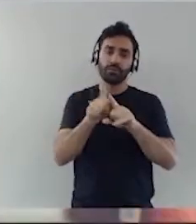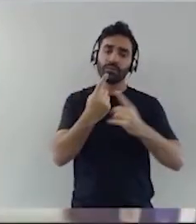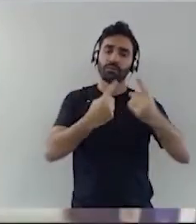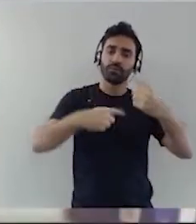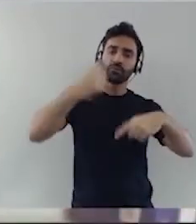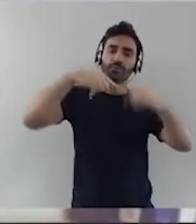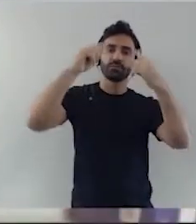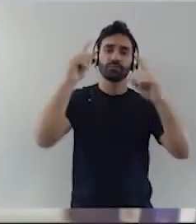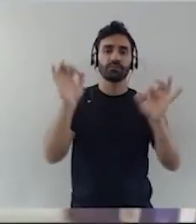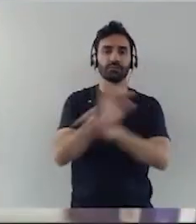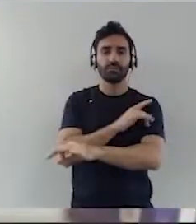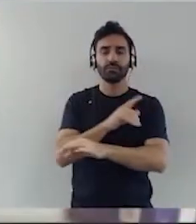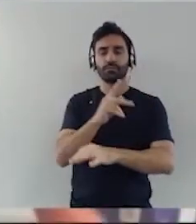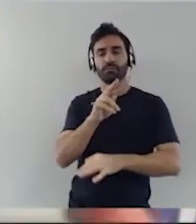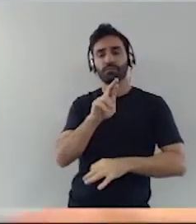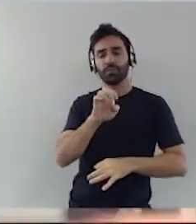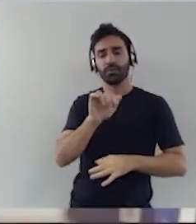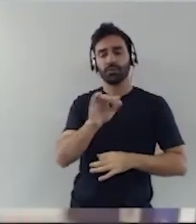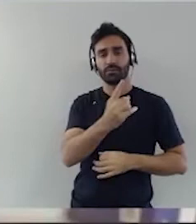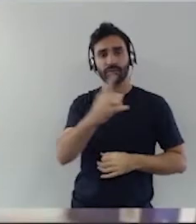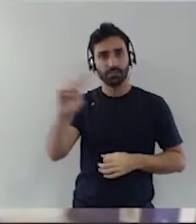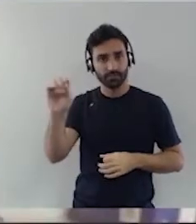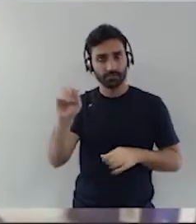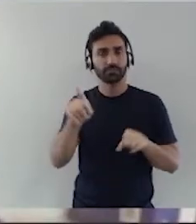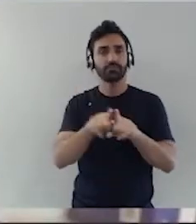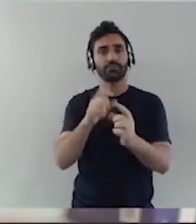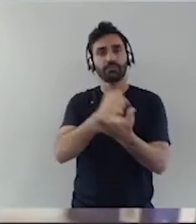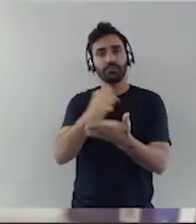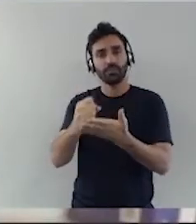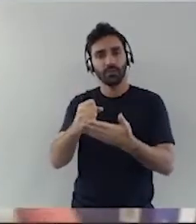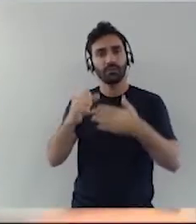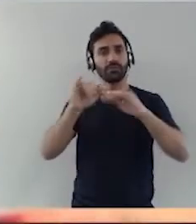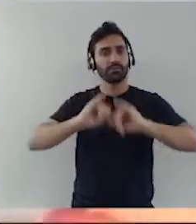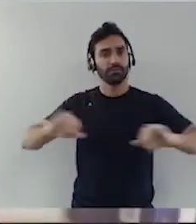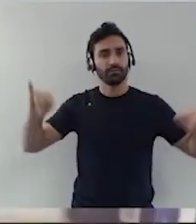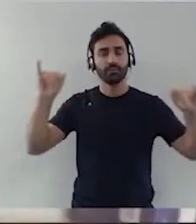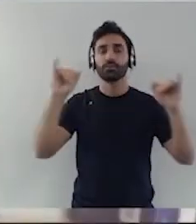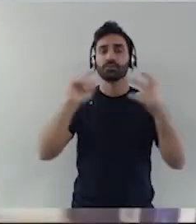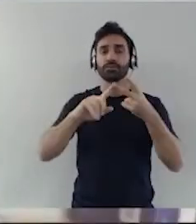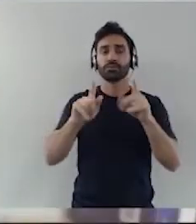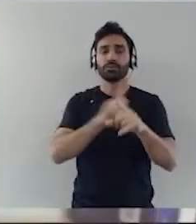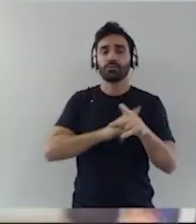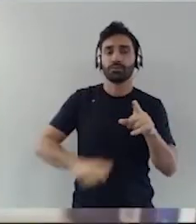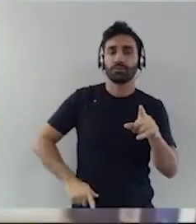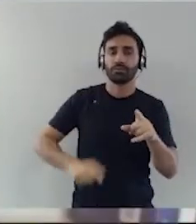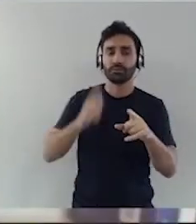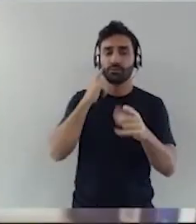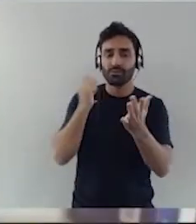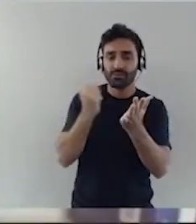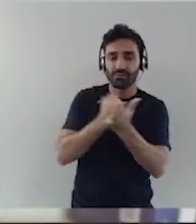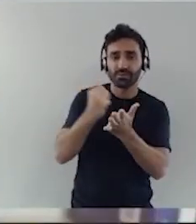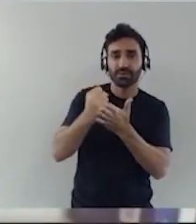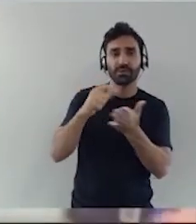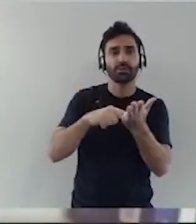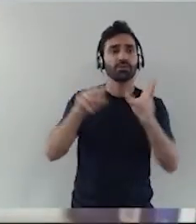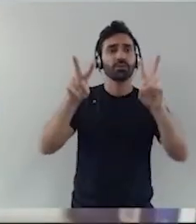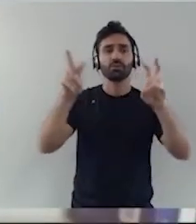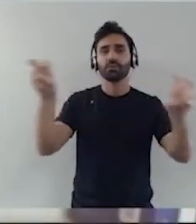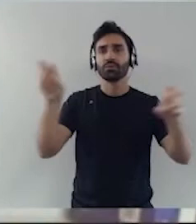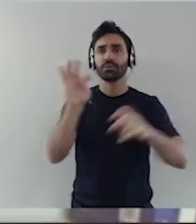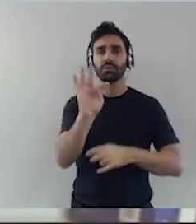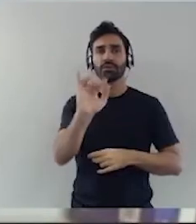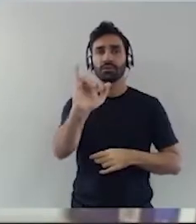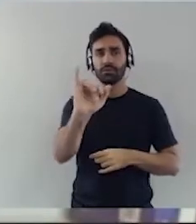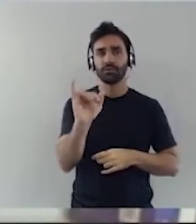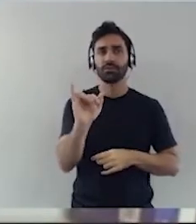evoluções, passando pelo pregão, contratações de publicidade, governança na contratação de serviço de TI, serviço contínuo,